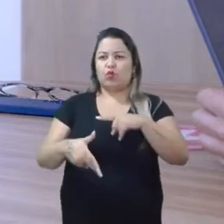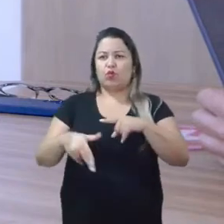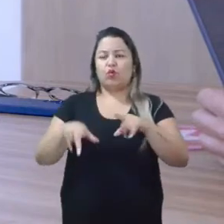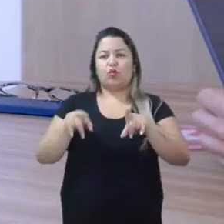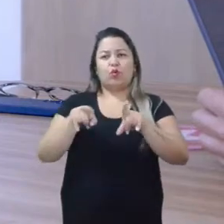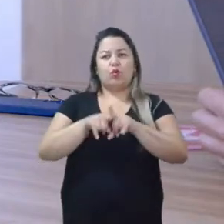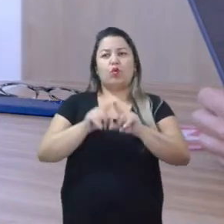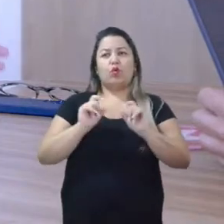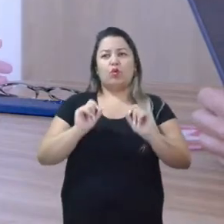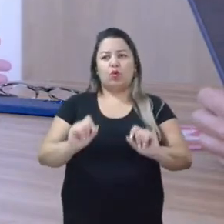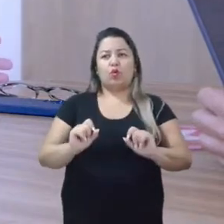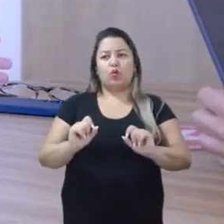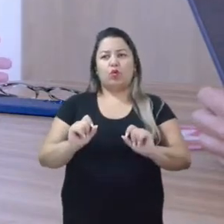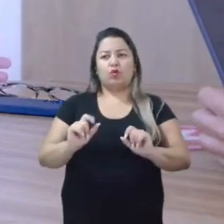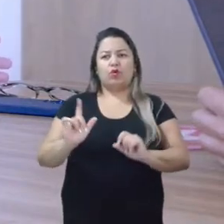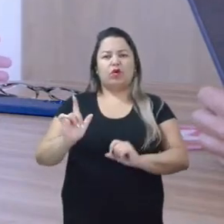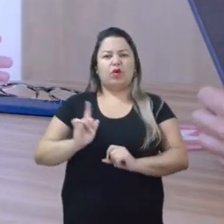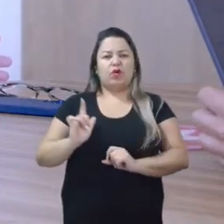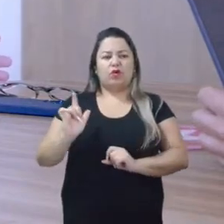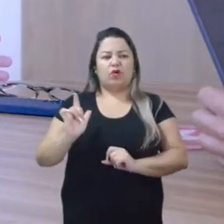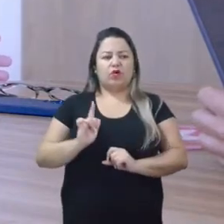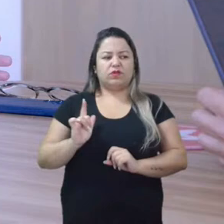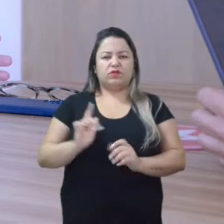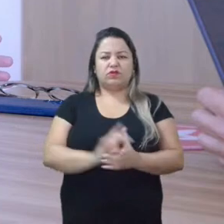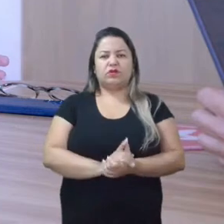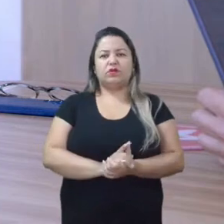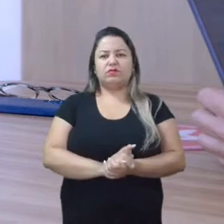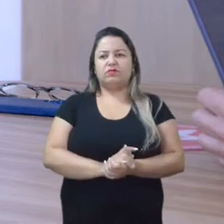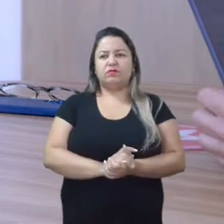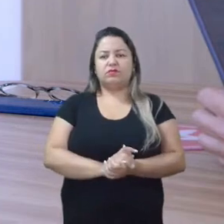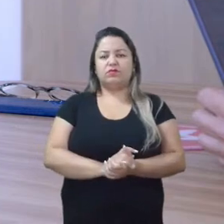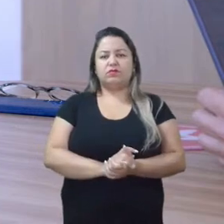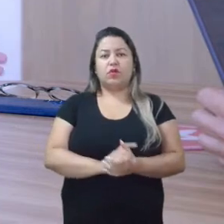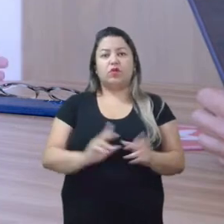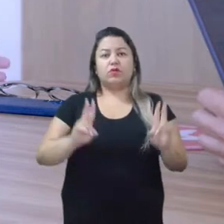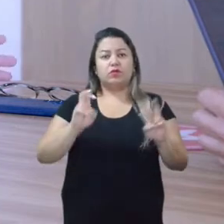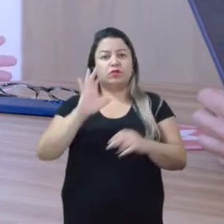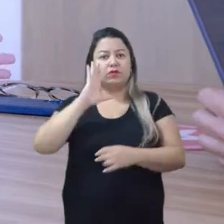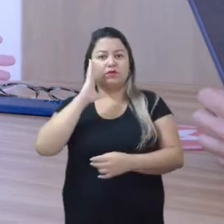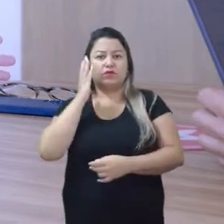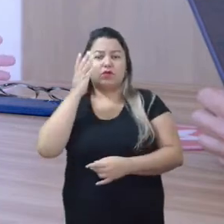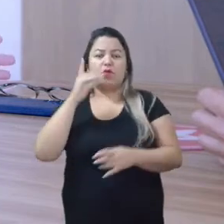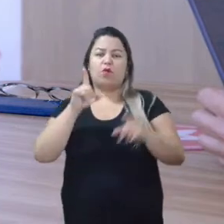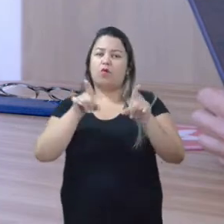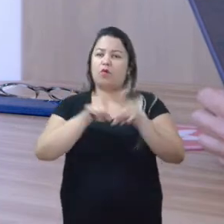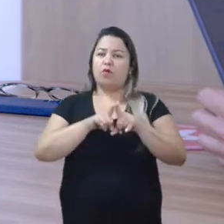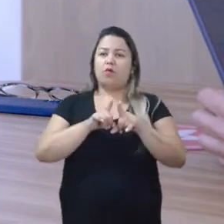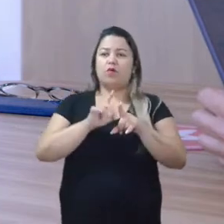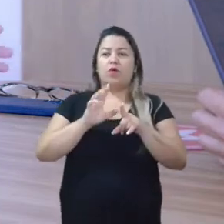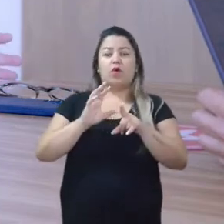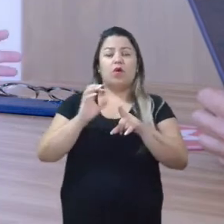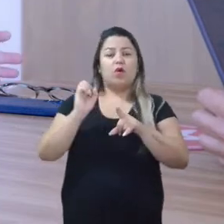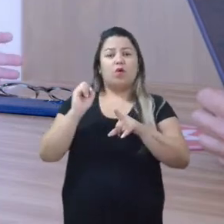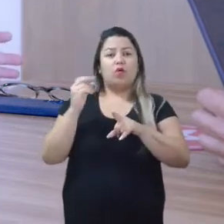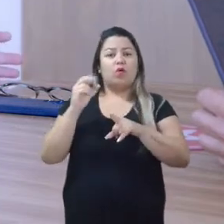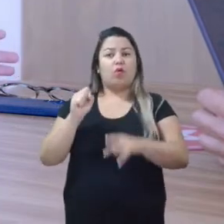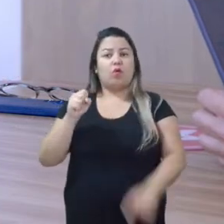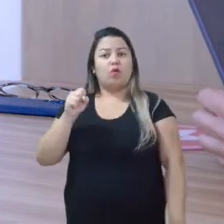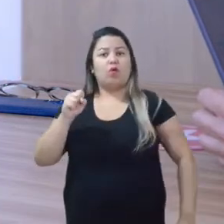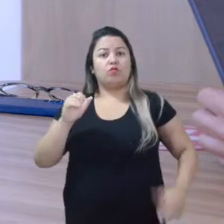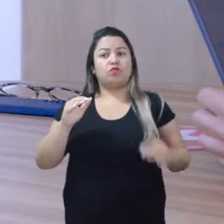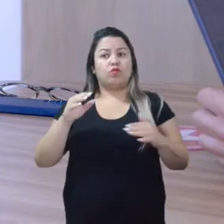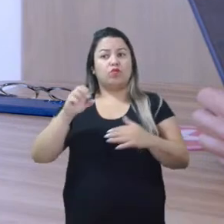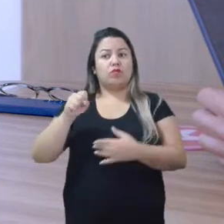previsão normativa. Então, caiu no colo do Supremo decidir sobre o assunto. Polêmico ou não, o Supremo tomou uma decisão, acertado ou não, tomou uma